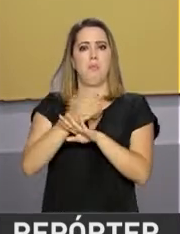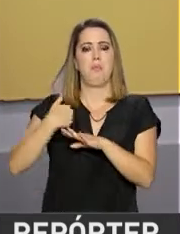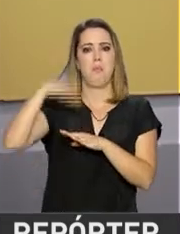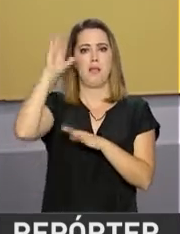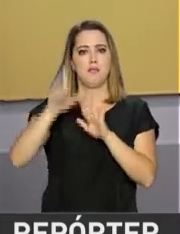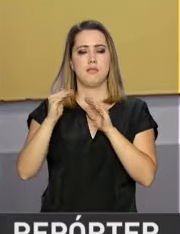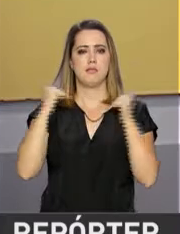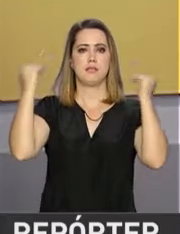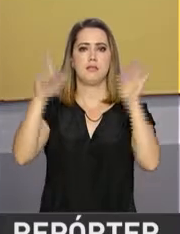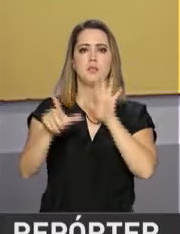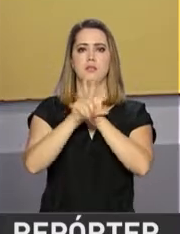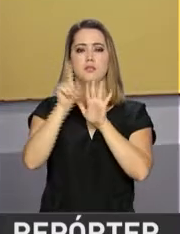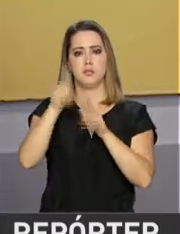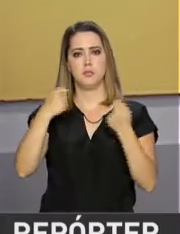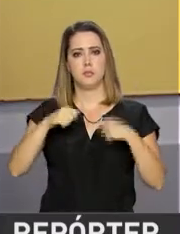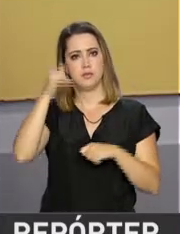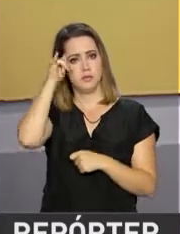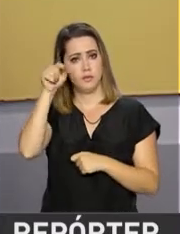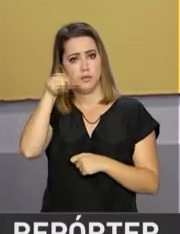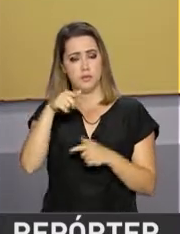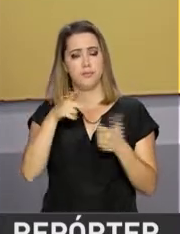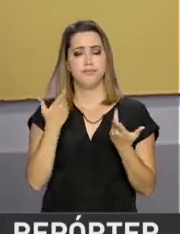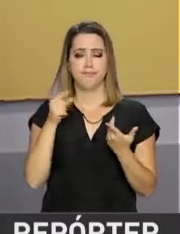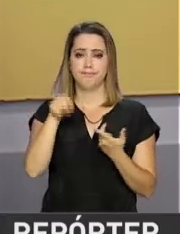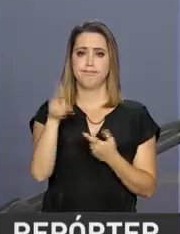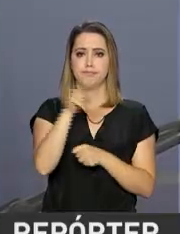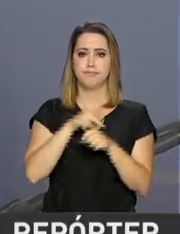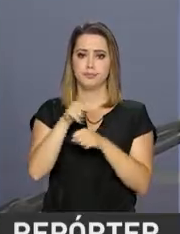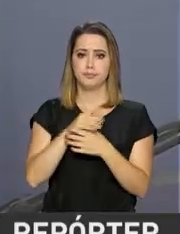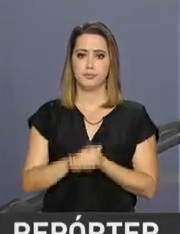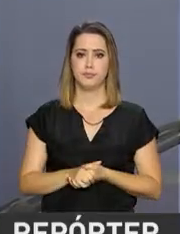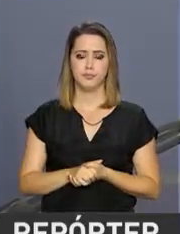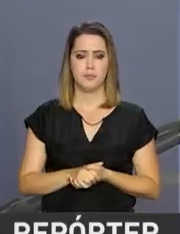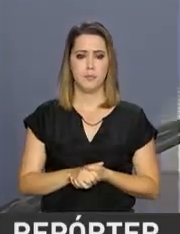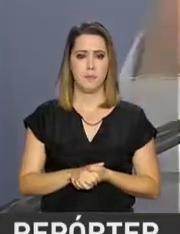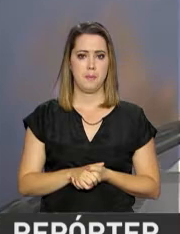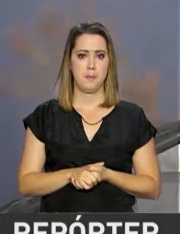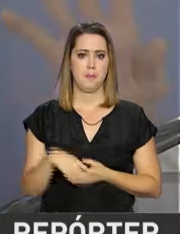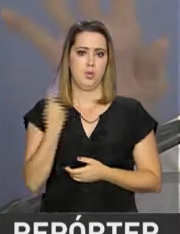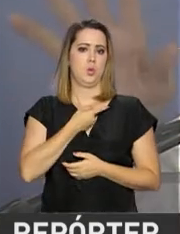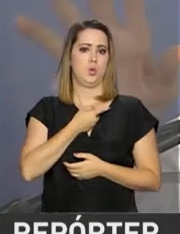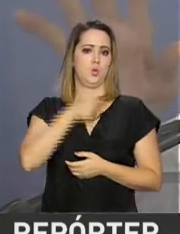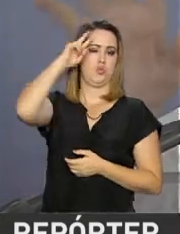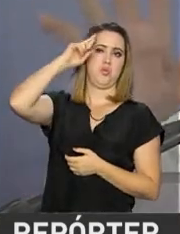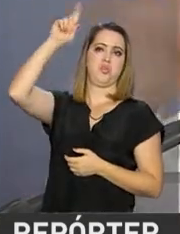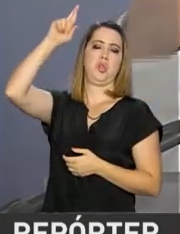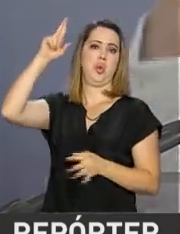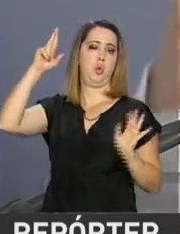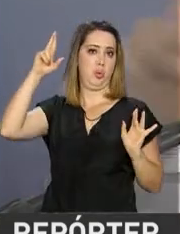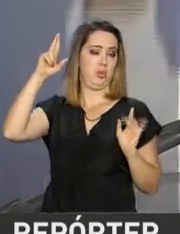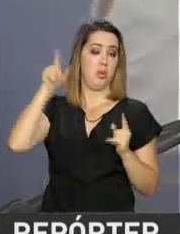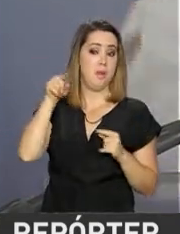lei ele disse que é preciso evitar esse tipo de conduta no país nós não somos autoridades nós vamos